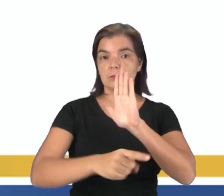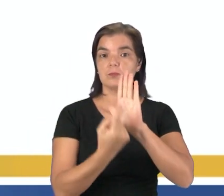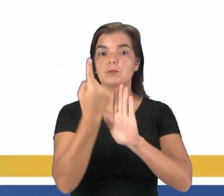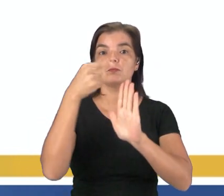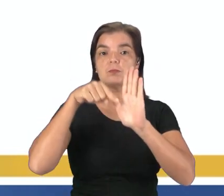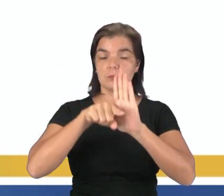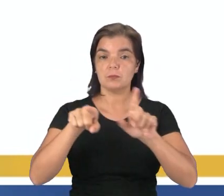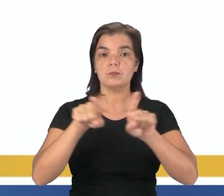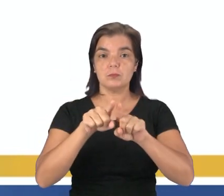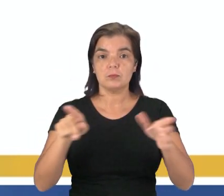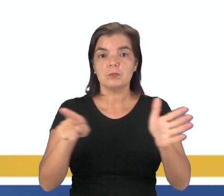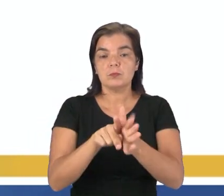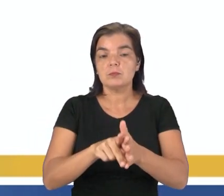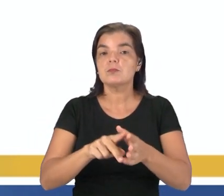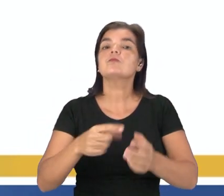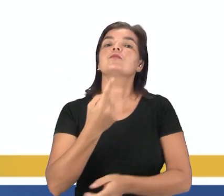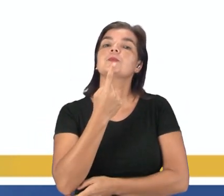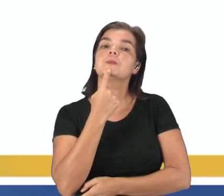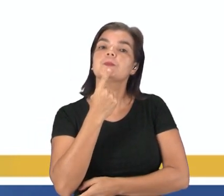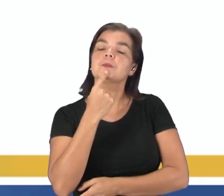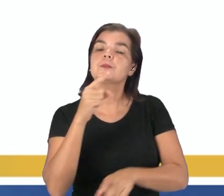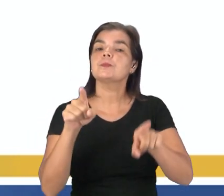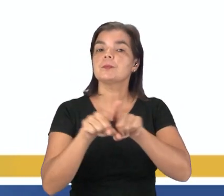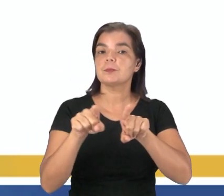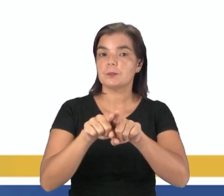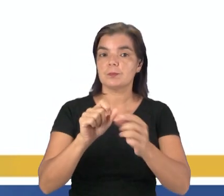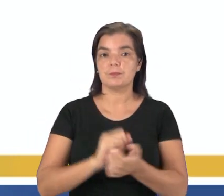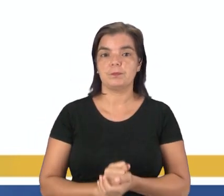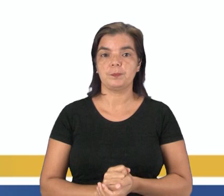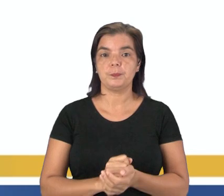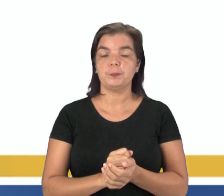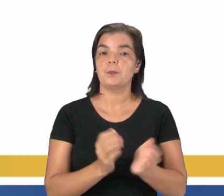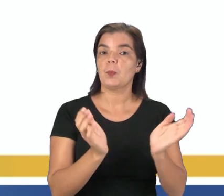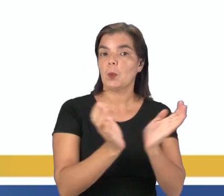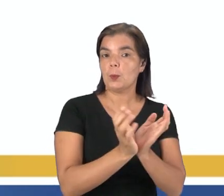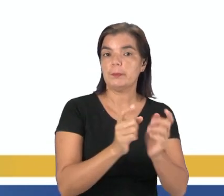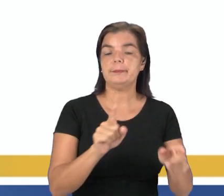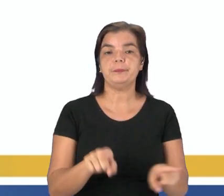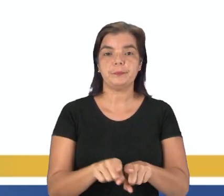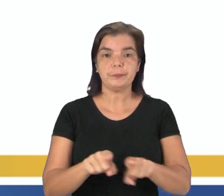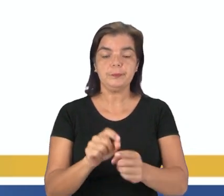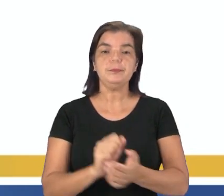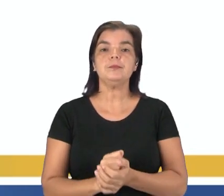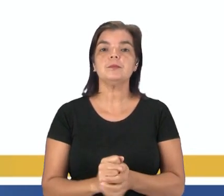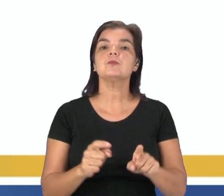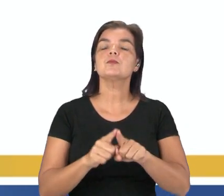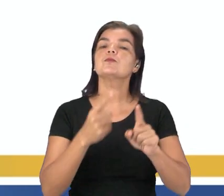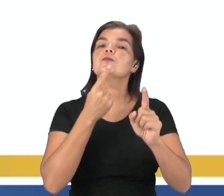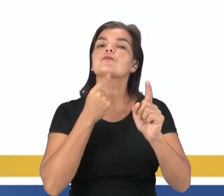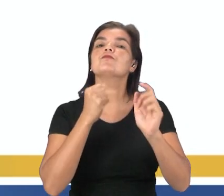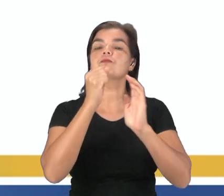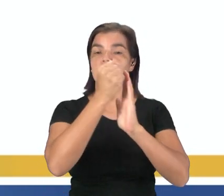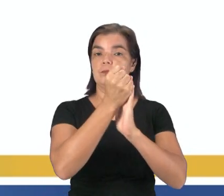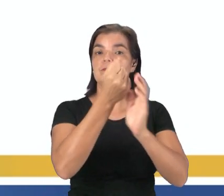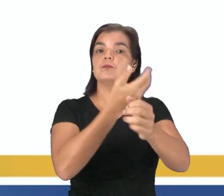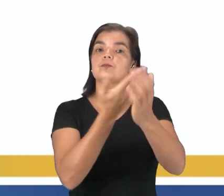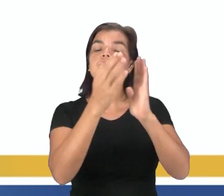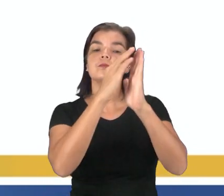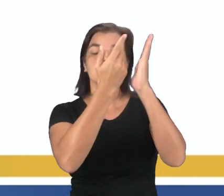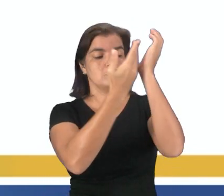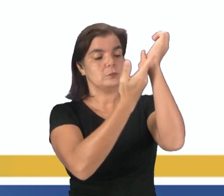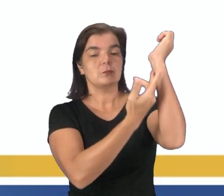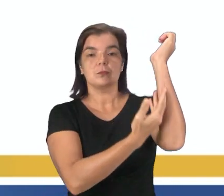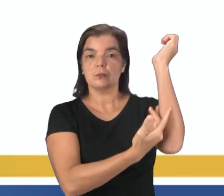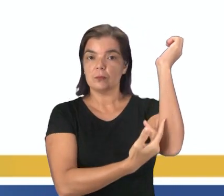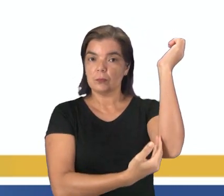está localizada no nosso sangue, porque no nosso sangue nós temos a seguinte composição: nós temos glóbulos vermelhos, glóbulos